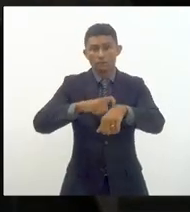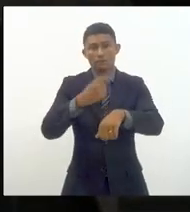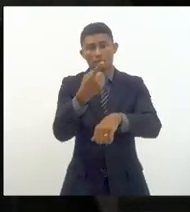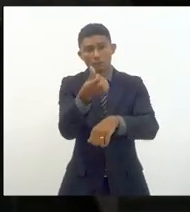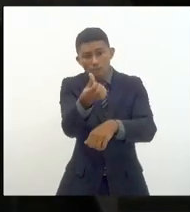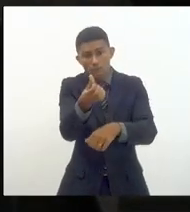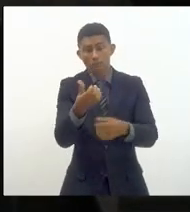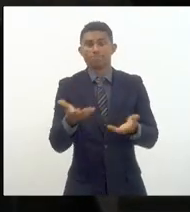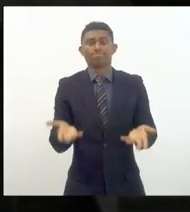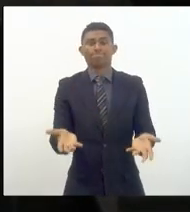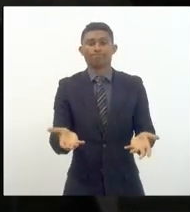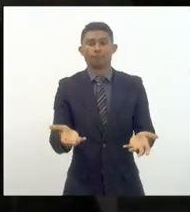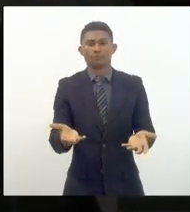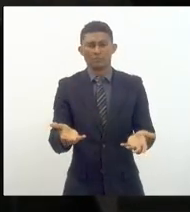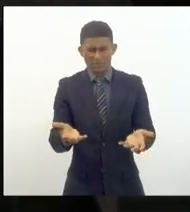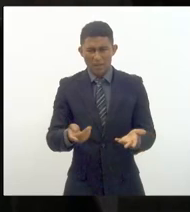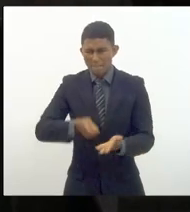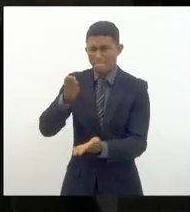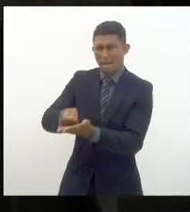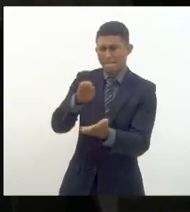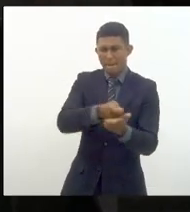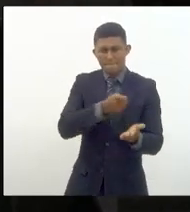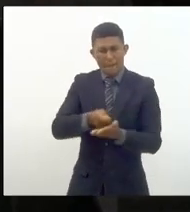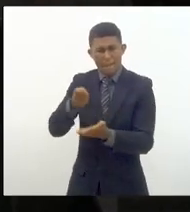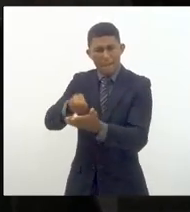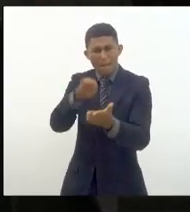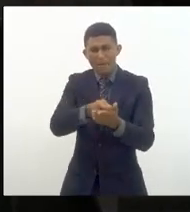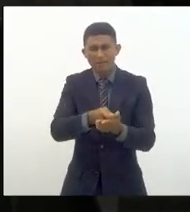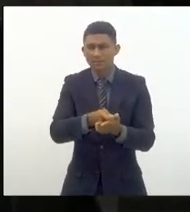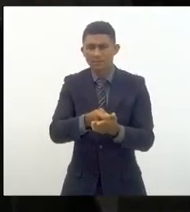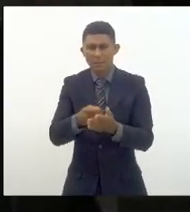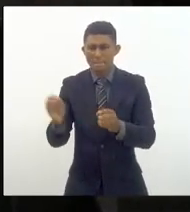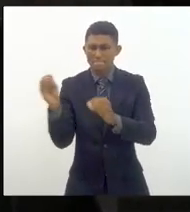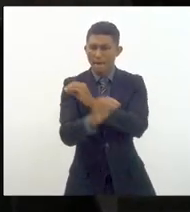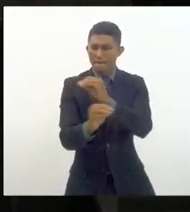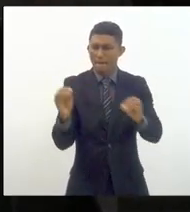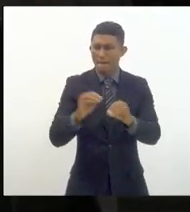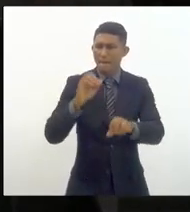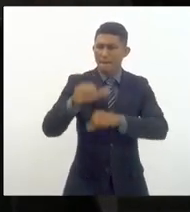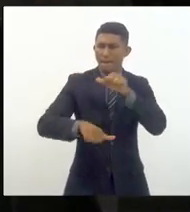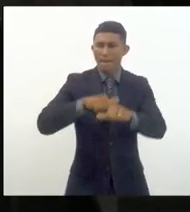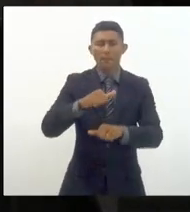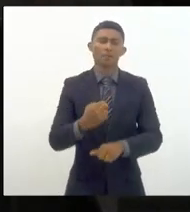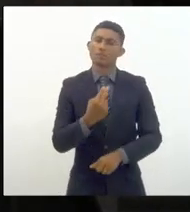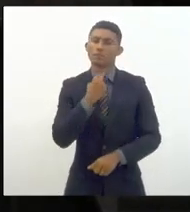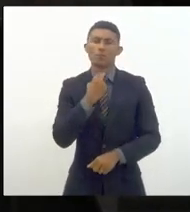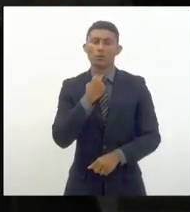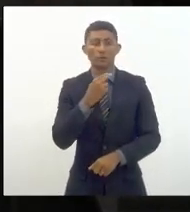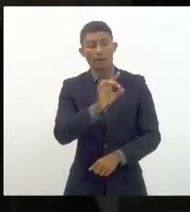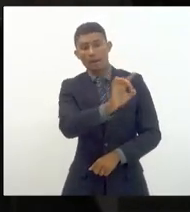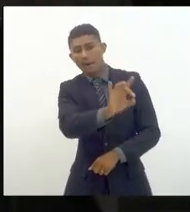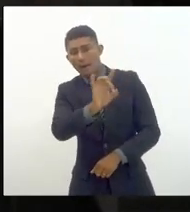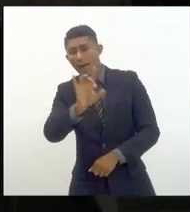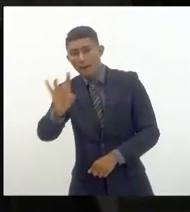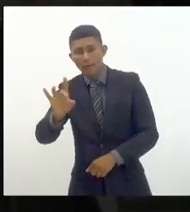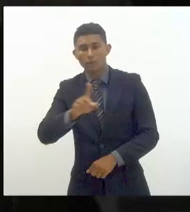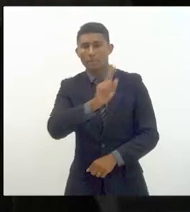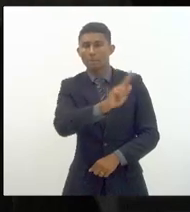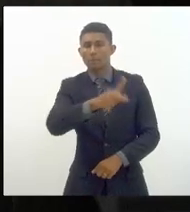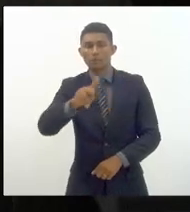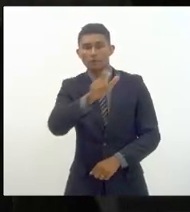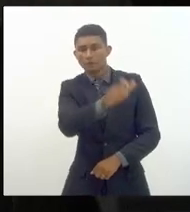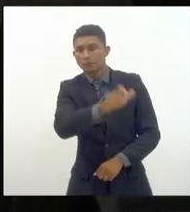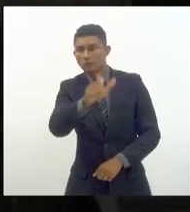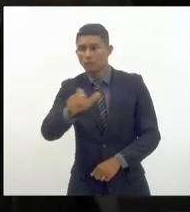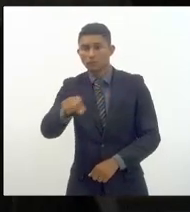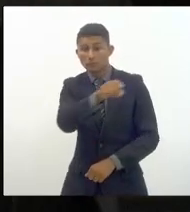haver uma migração compulsória sem que haja pensou eu manifestação de cada professor de cada professor de cada porção da educação